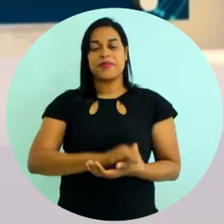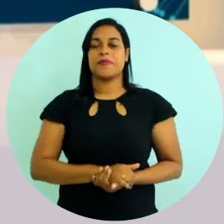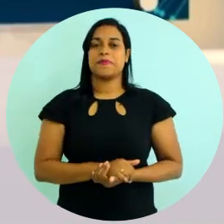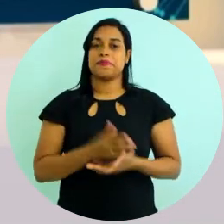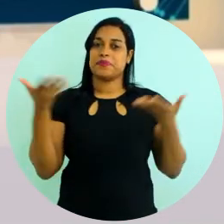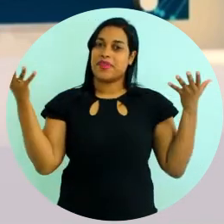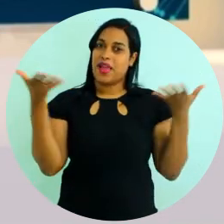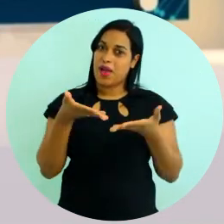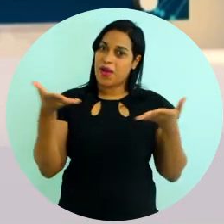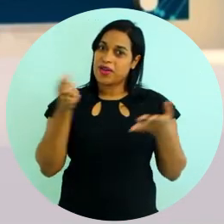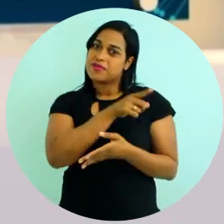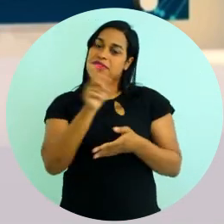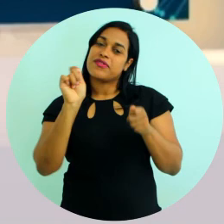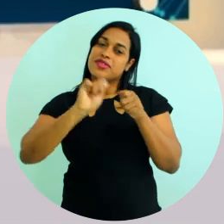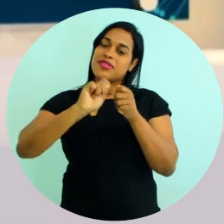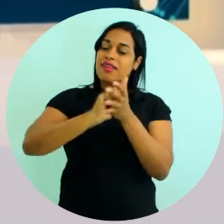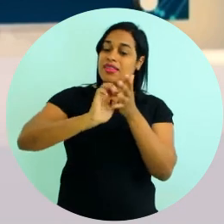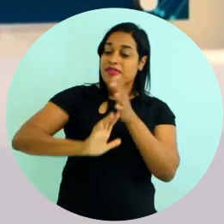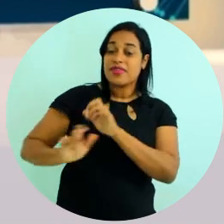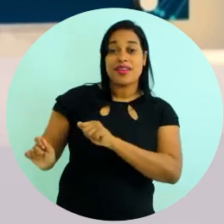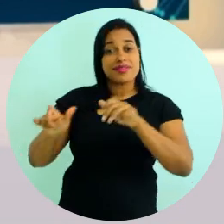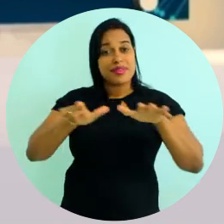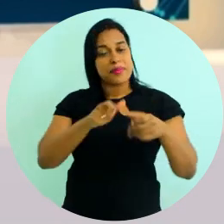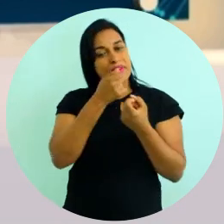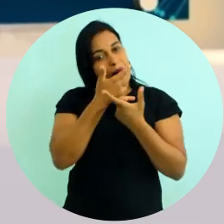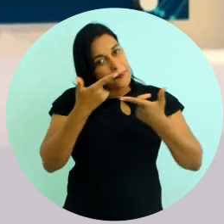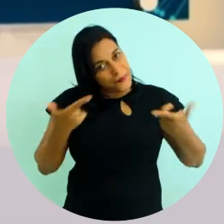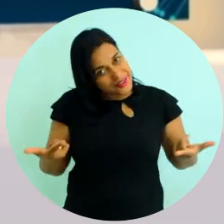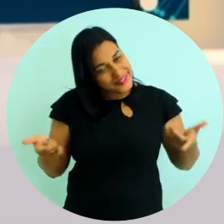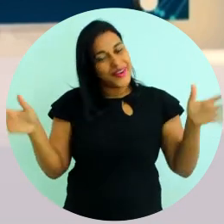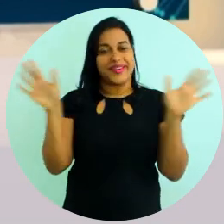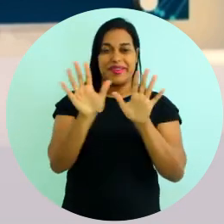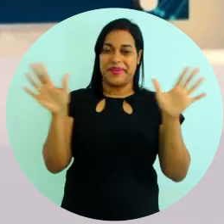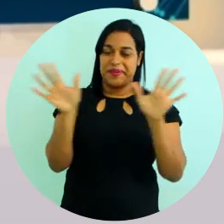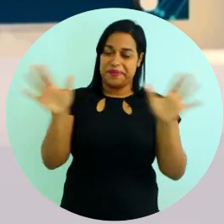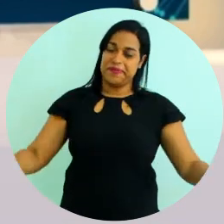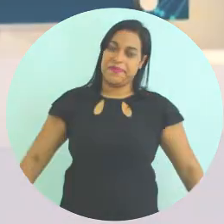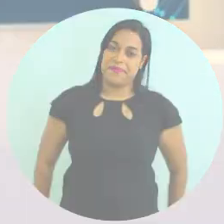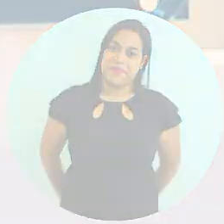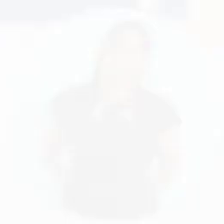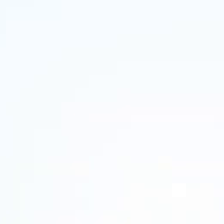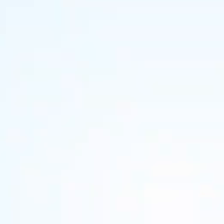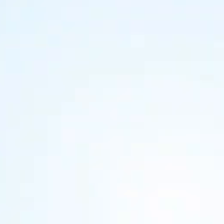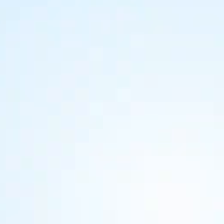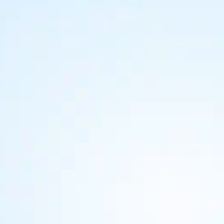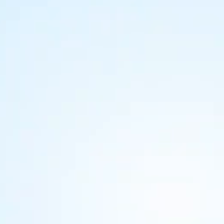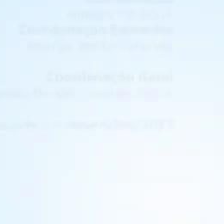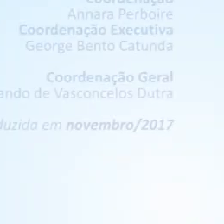adequados, hora de realizar a atividade semanal. Boa sorte! Tchau, tchau!